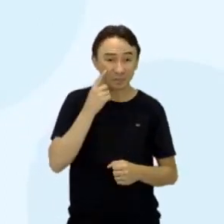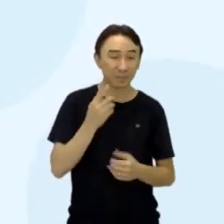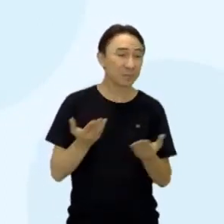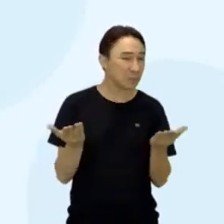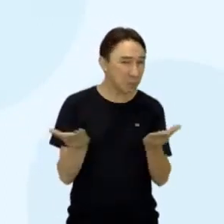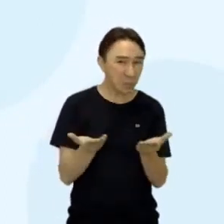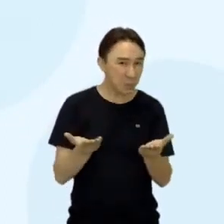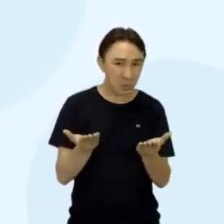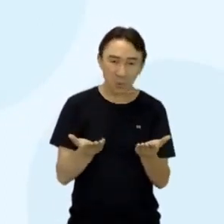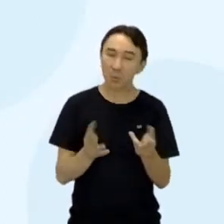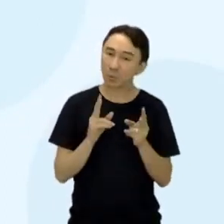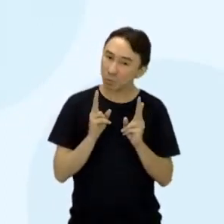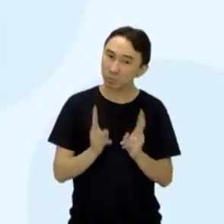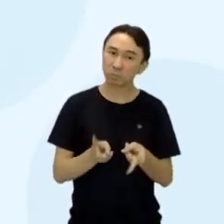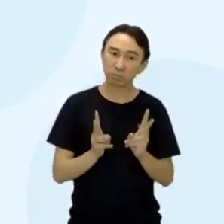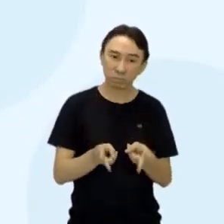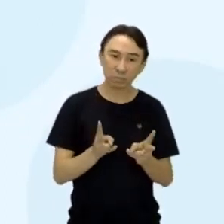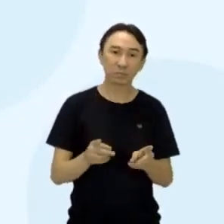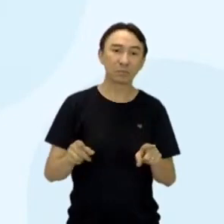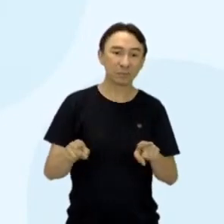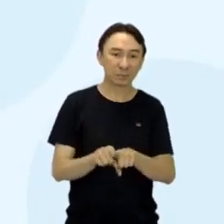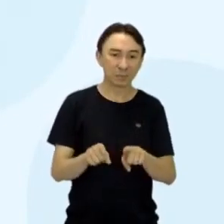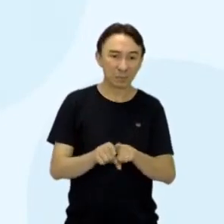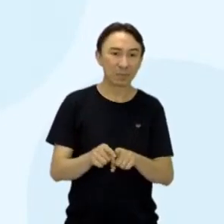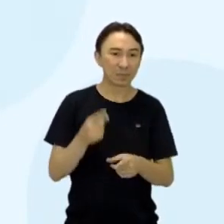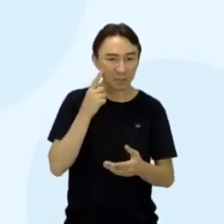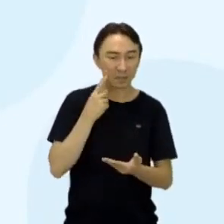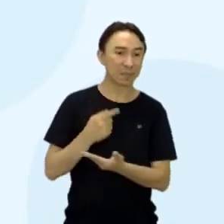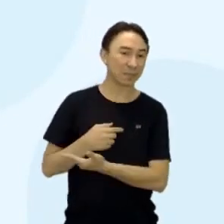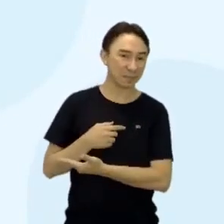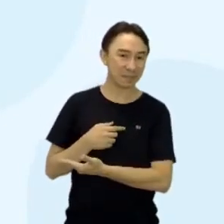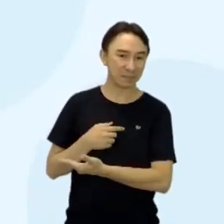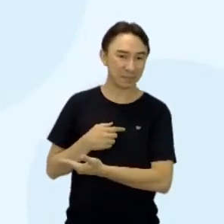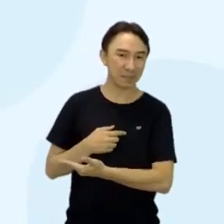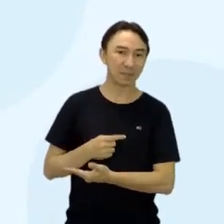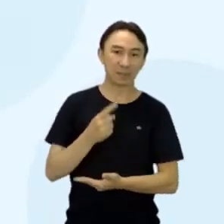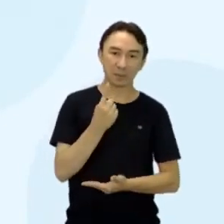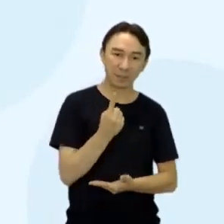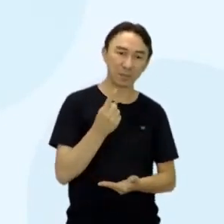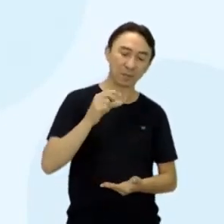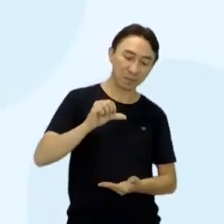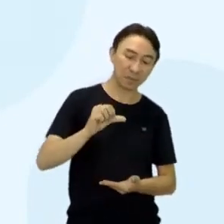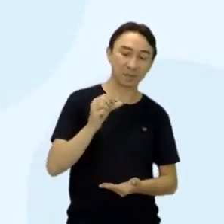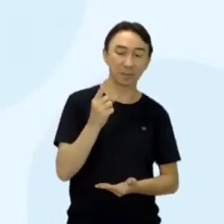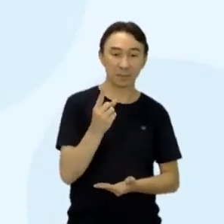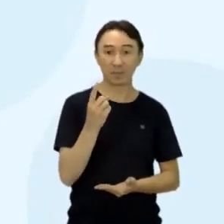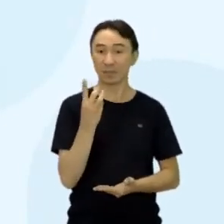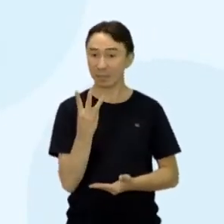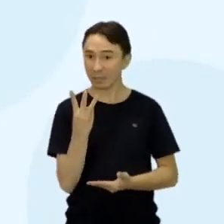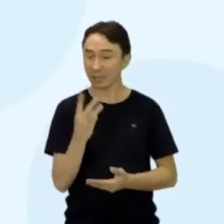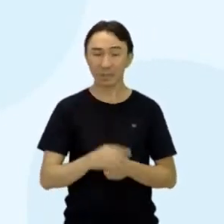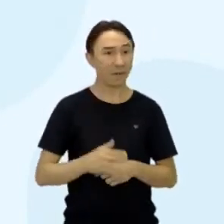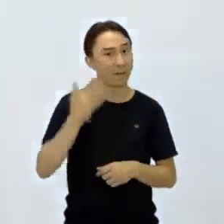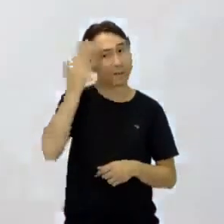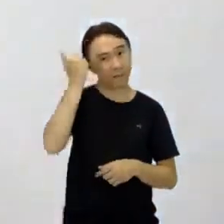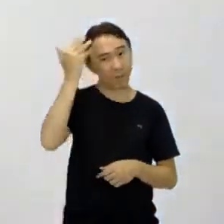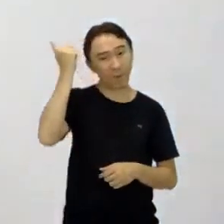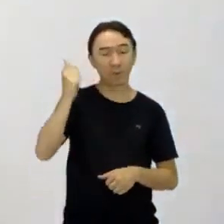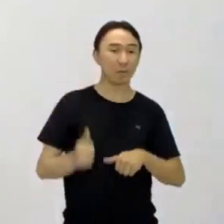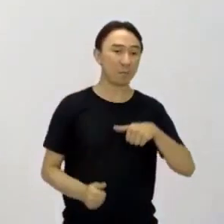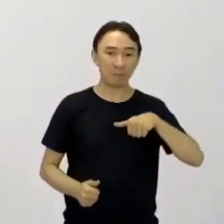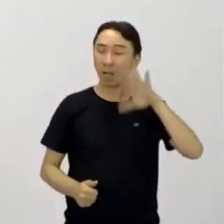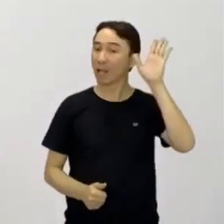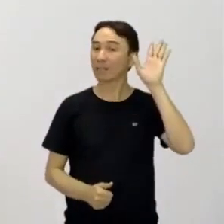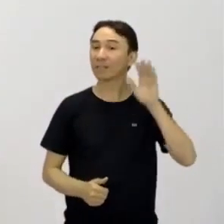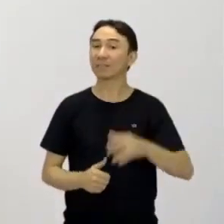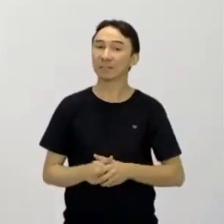hoje, viu? O modelo de Niels Bohr, de 1913. É o desenho mais conhecido, né? É o mais conhecido. E como é um modelo,